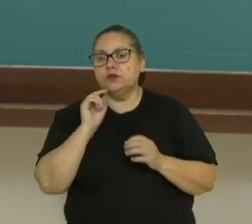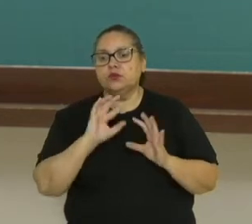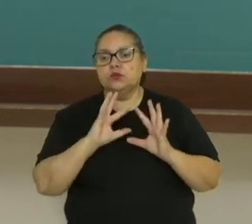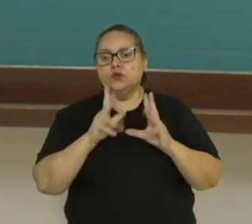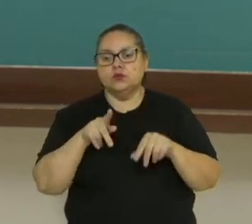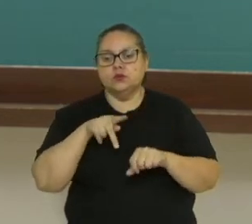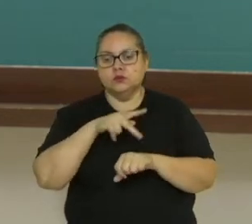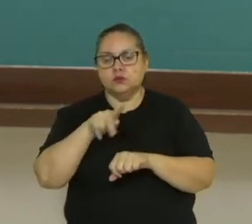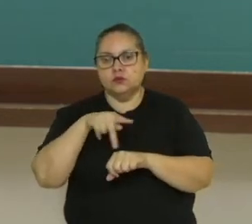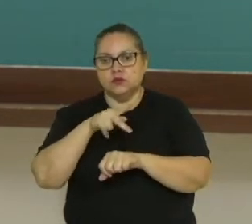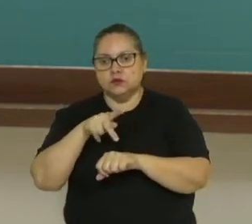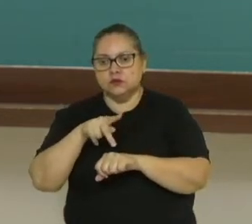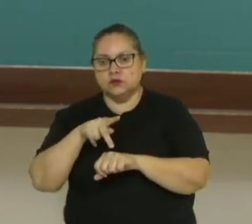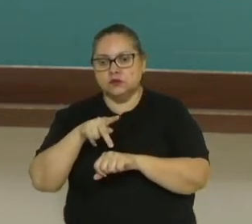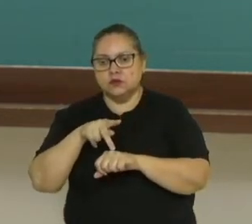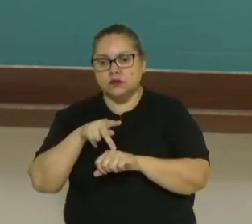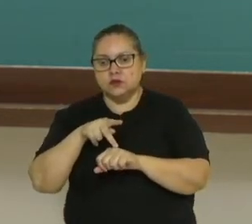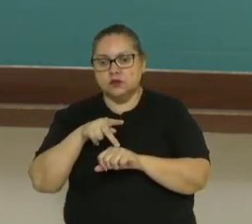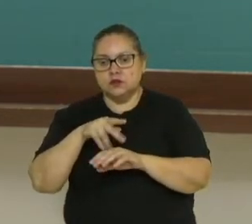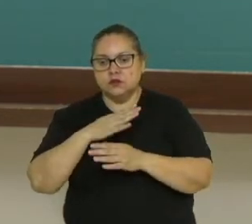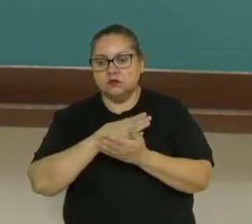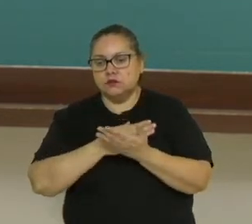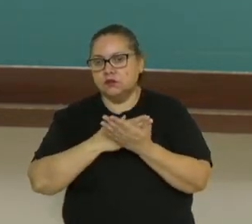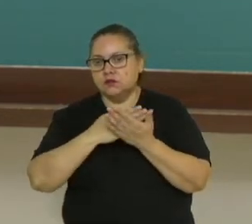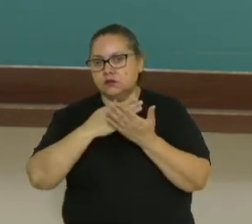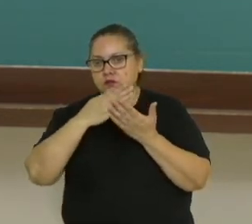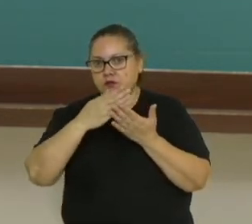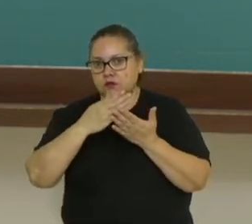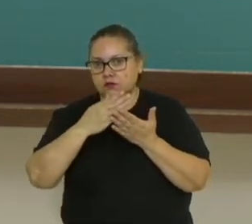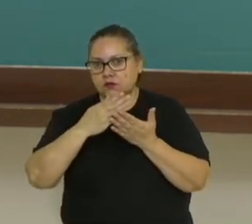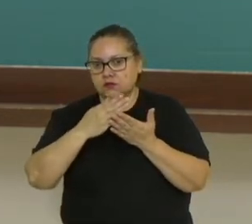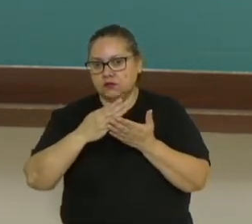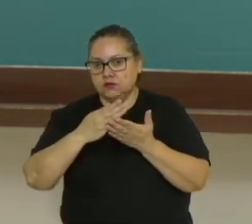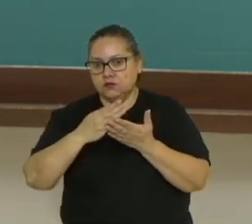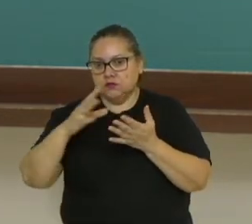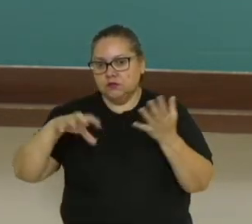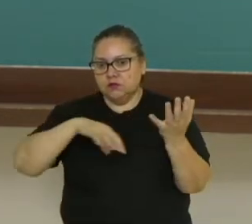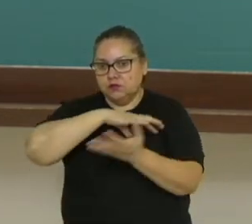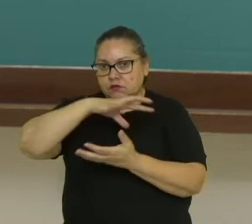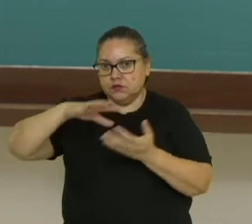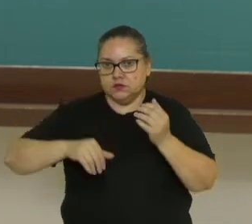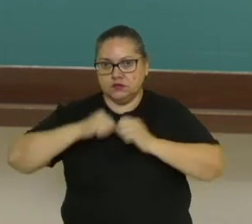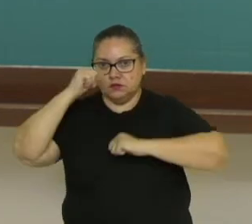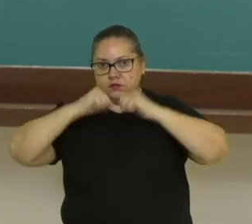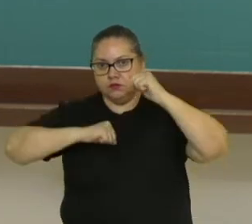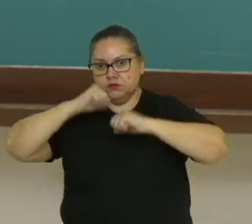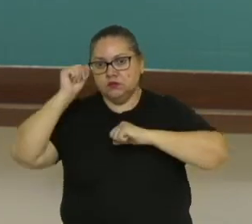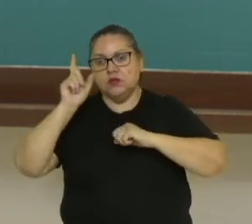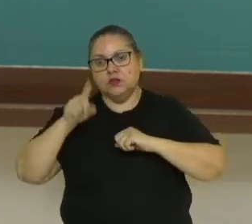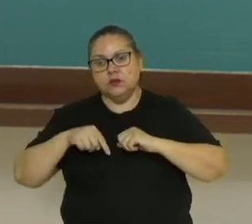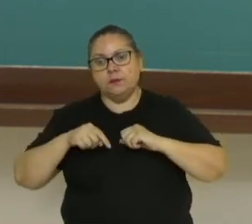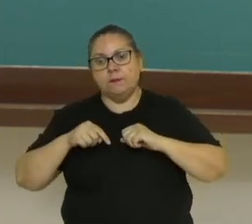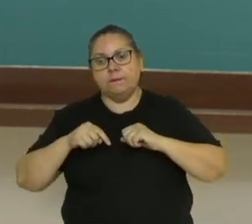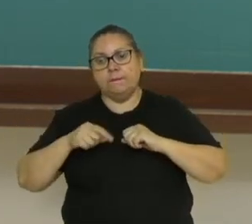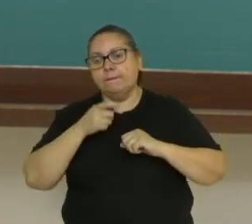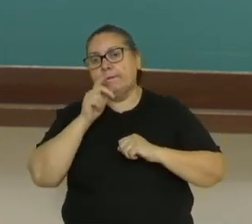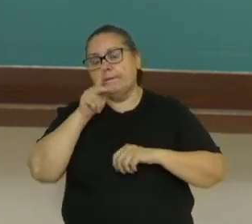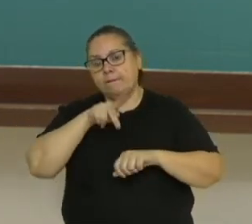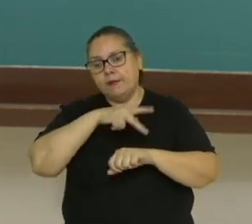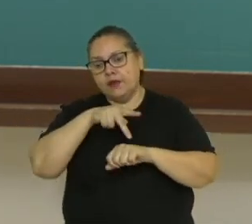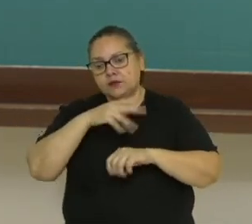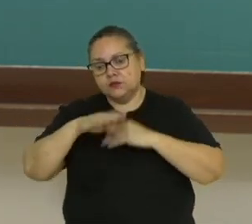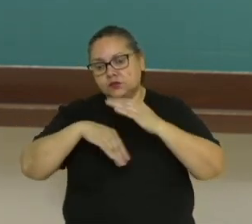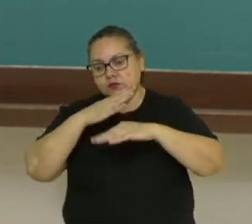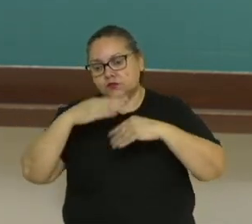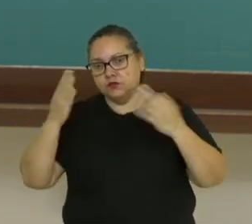os países que encabeçaram a Revolução Industrial são países desenvolvidos na